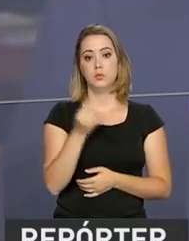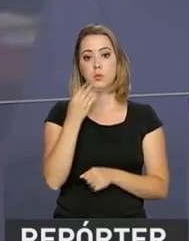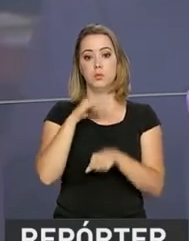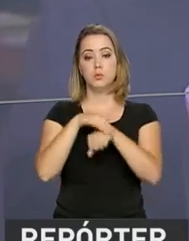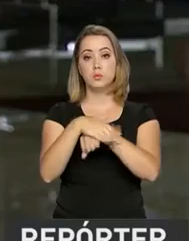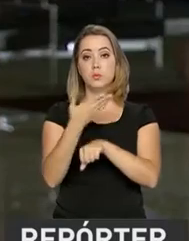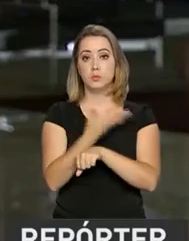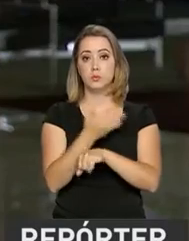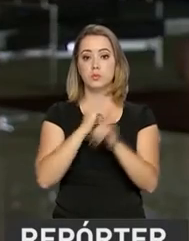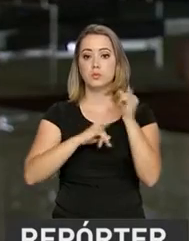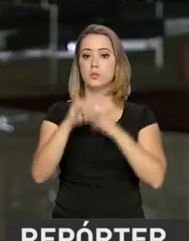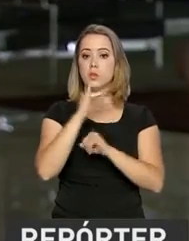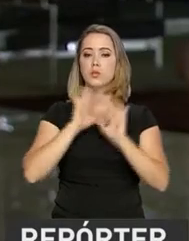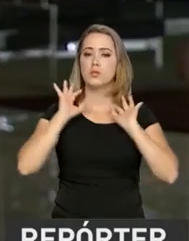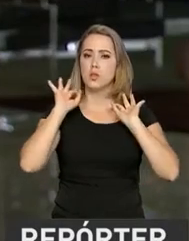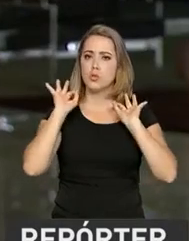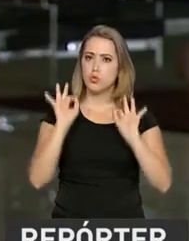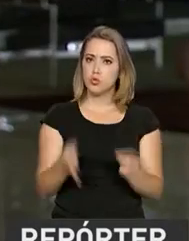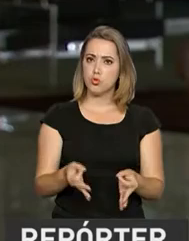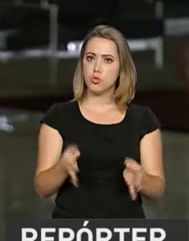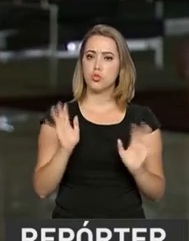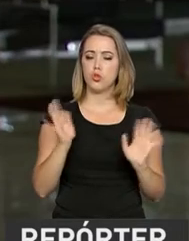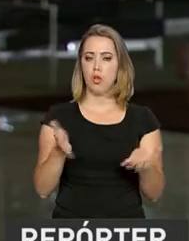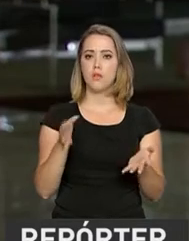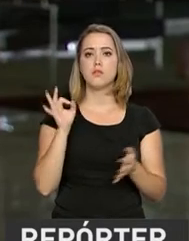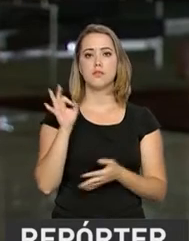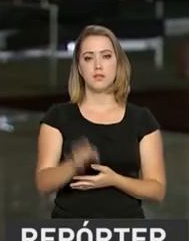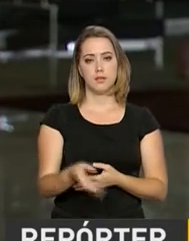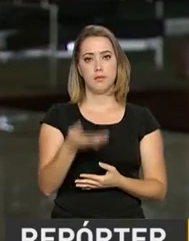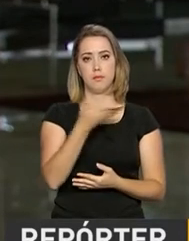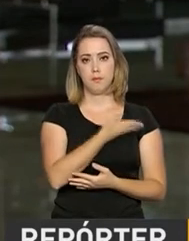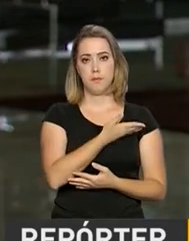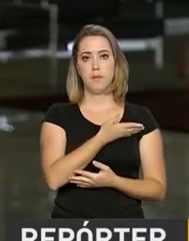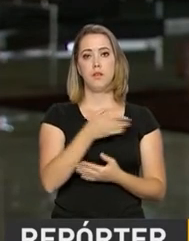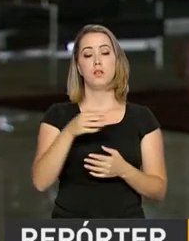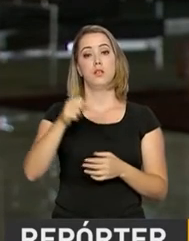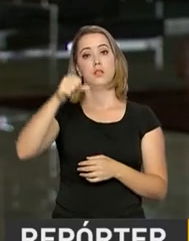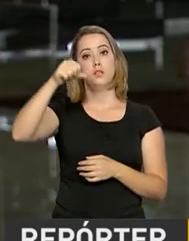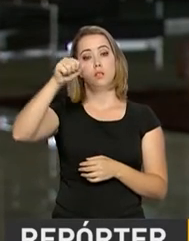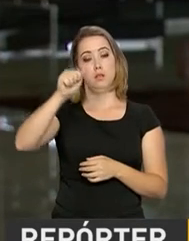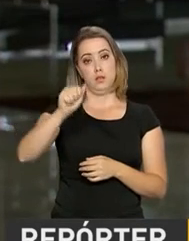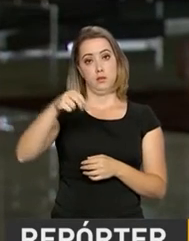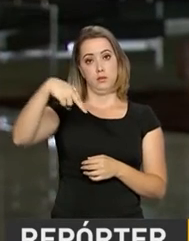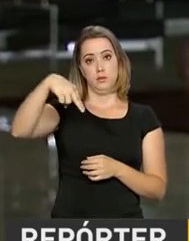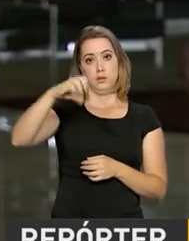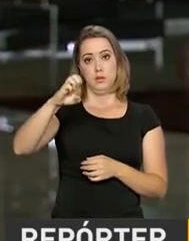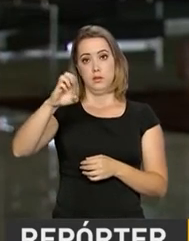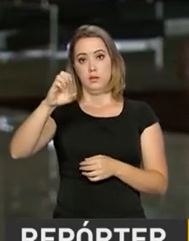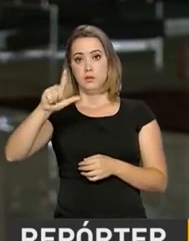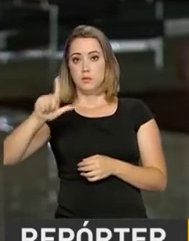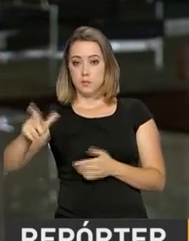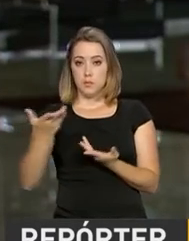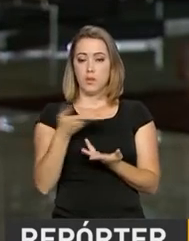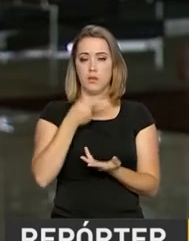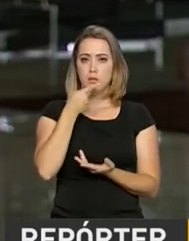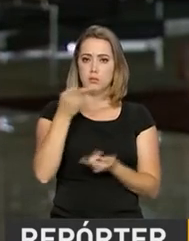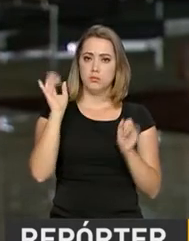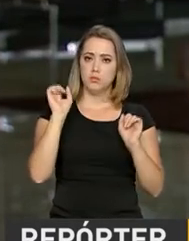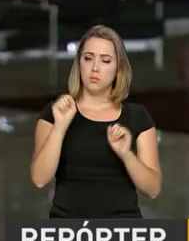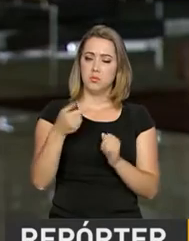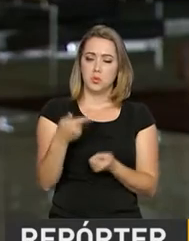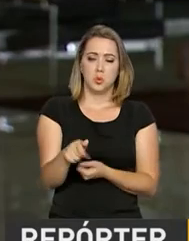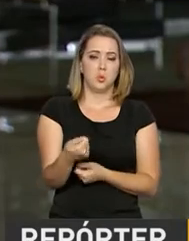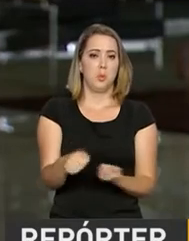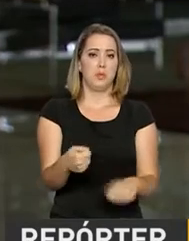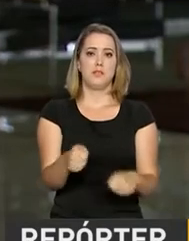noite a informação foi confirmada na semana passada pelo operador nacional do sistema elétrico não houve necessidade de mudança da bandeira